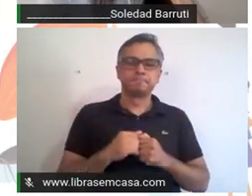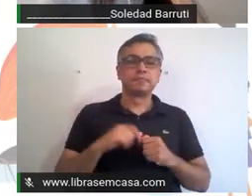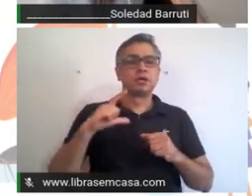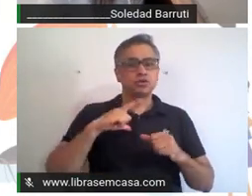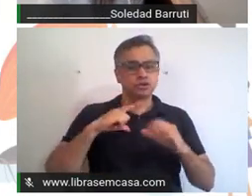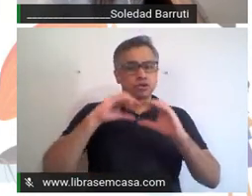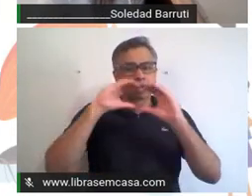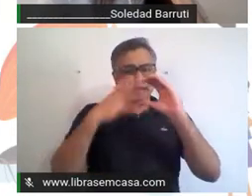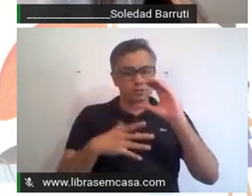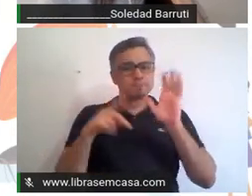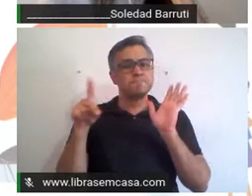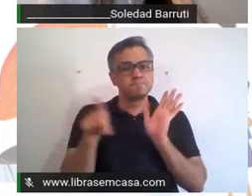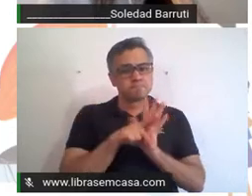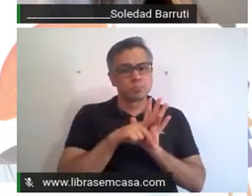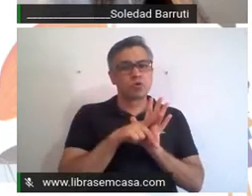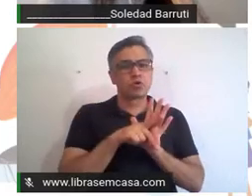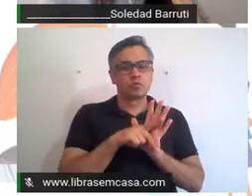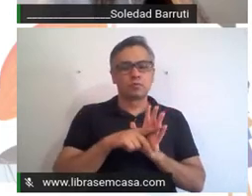história muito